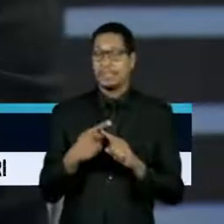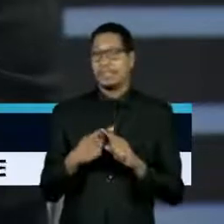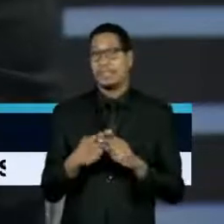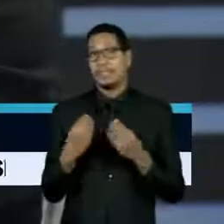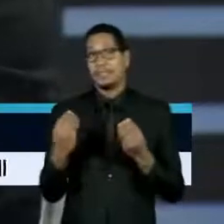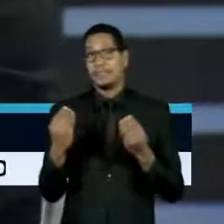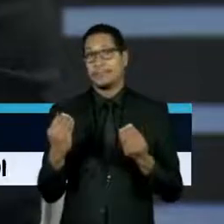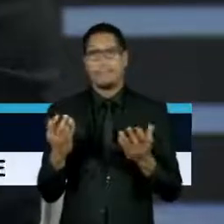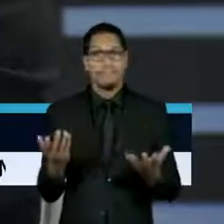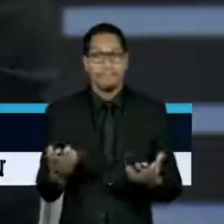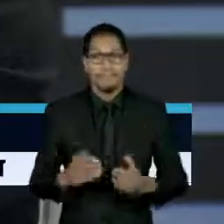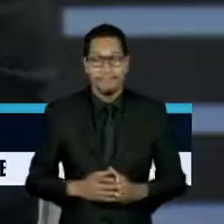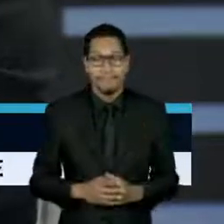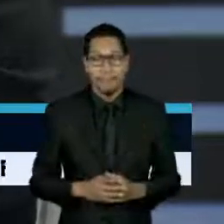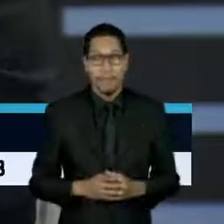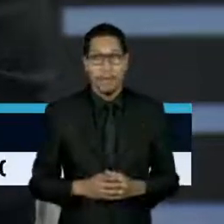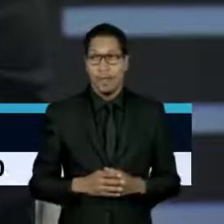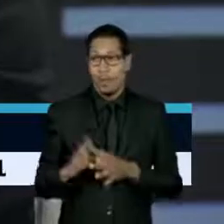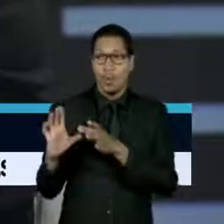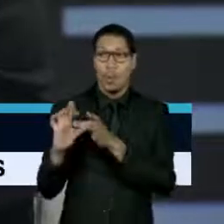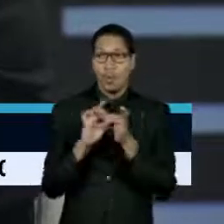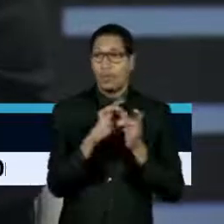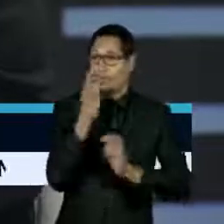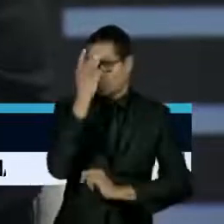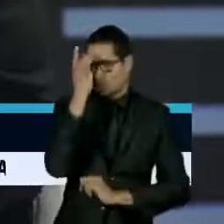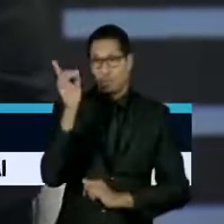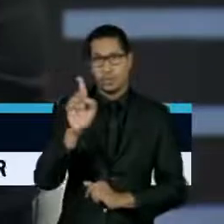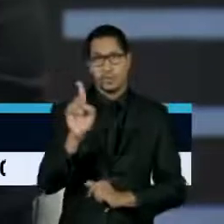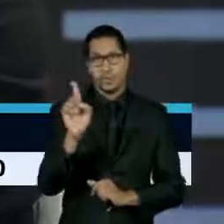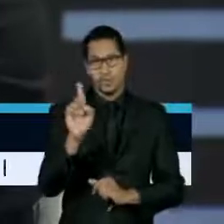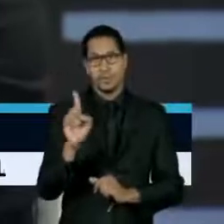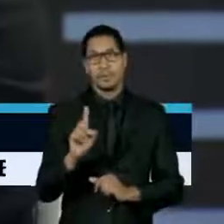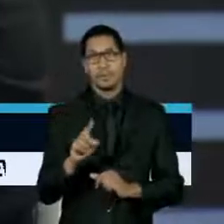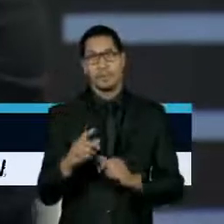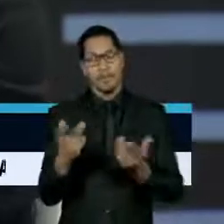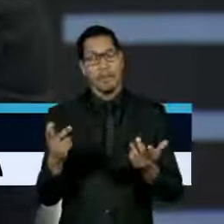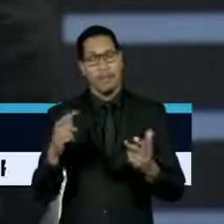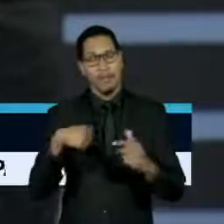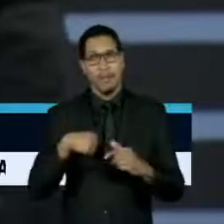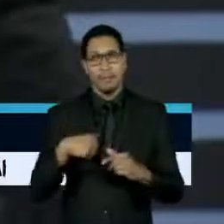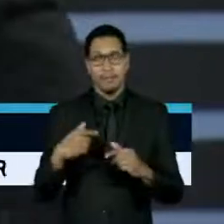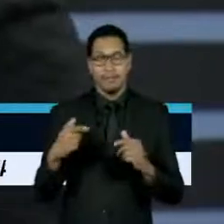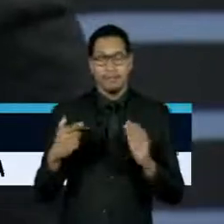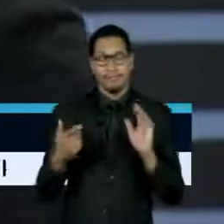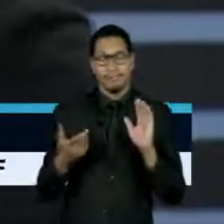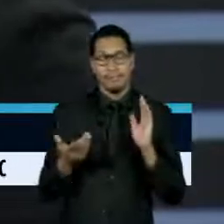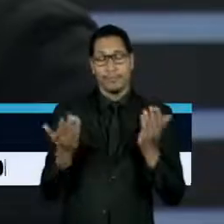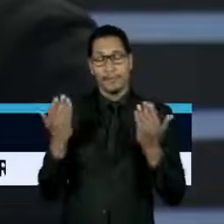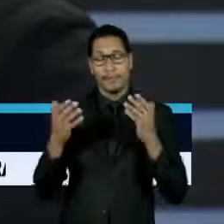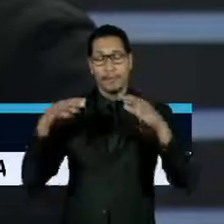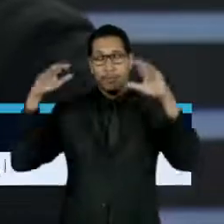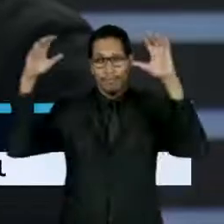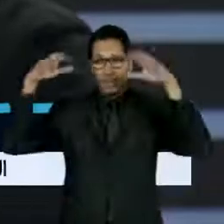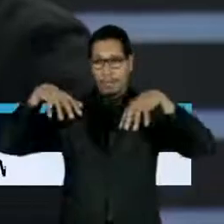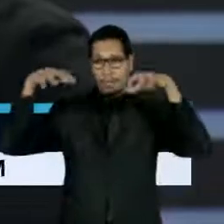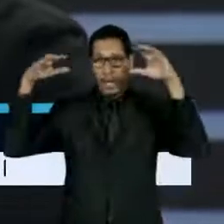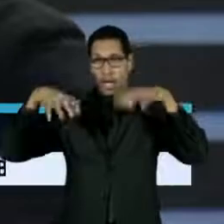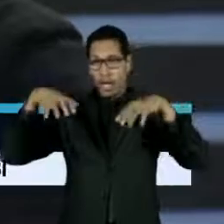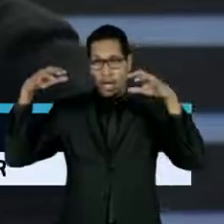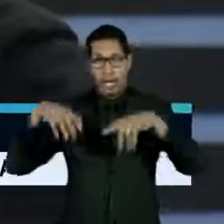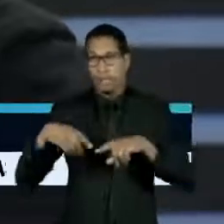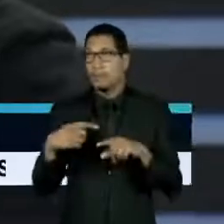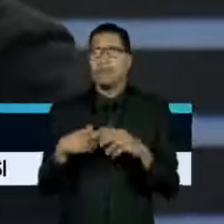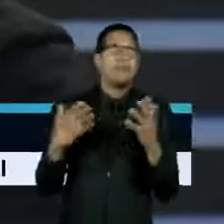problema. A situação não é fácil, é uma espécie de tempestade perfeita. Teve pandemia, teve ruptura de